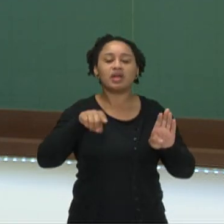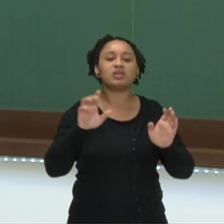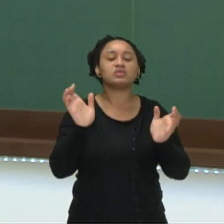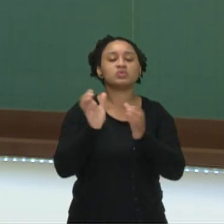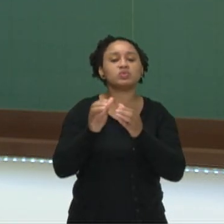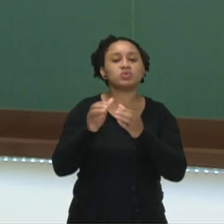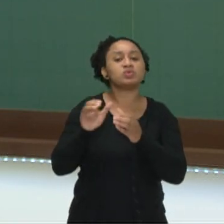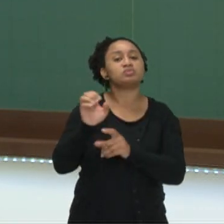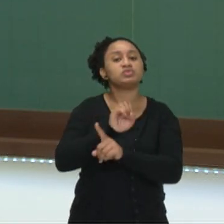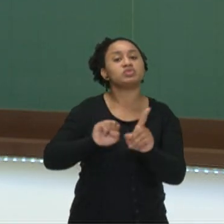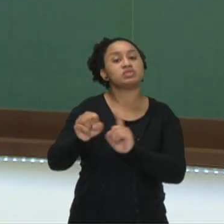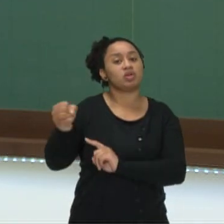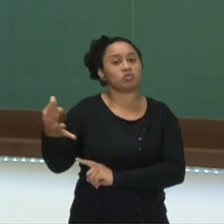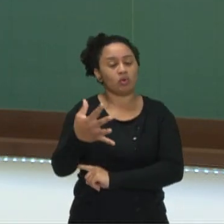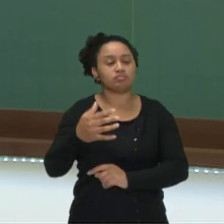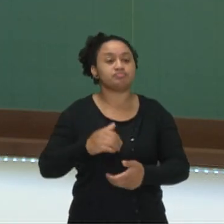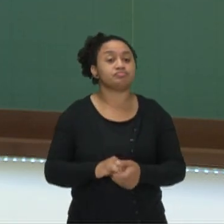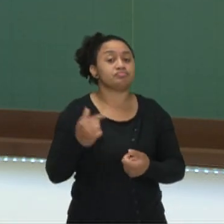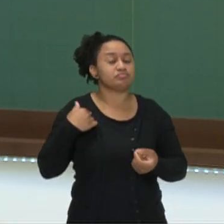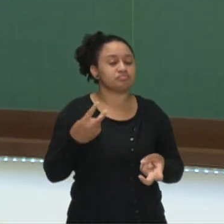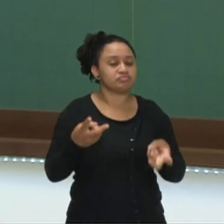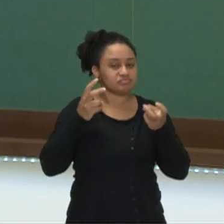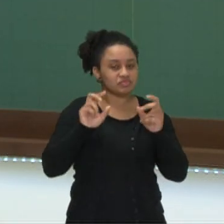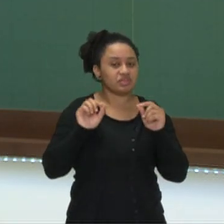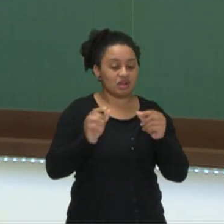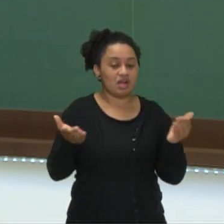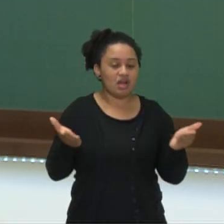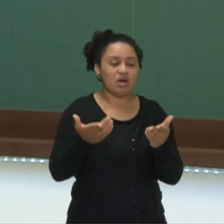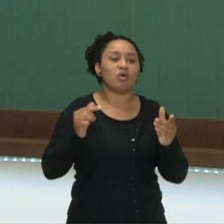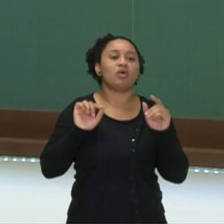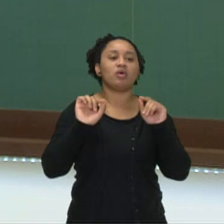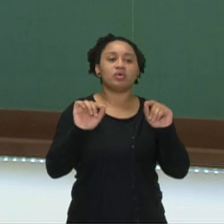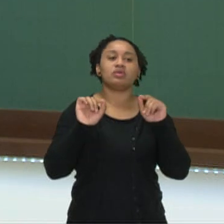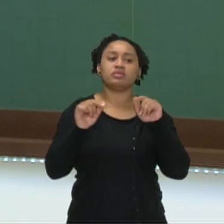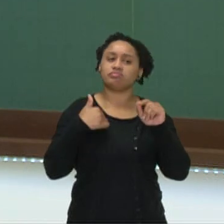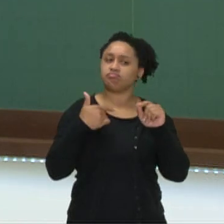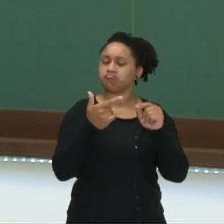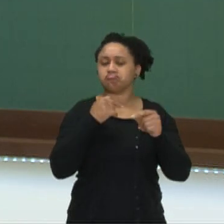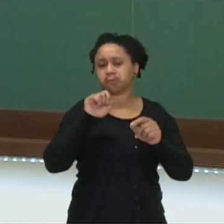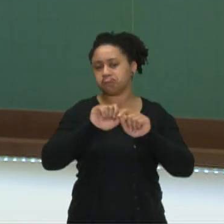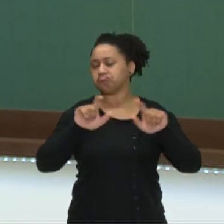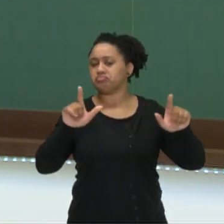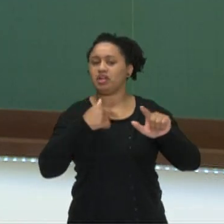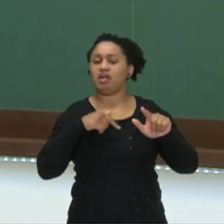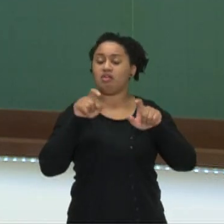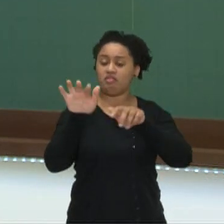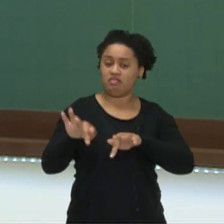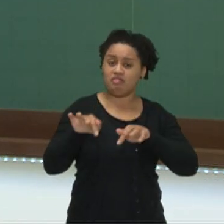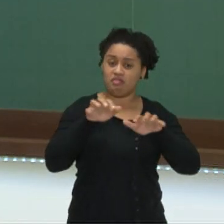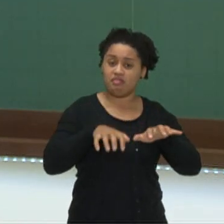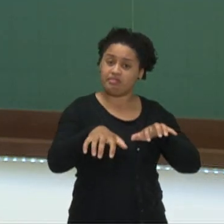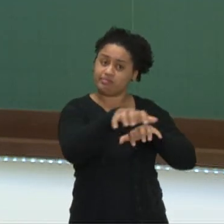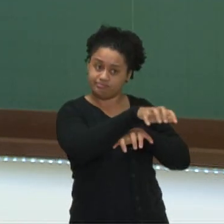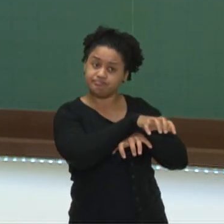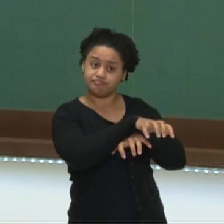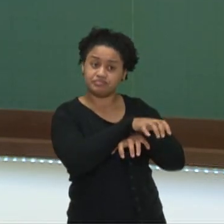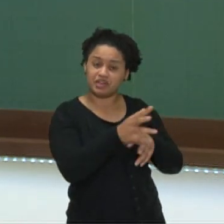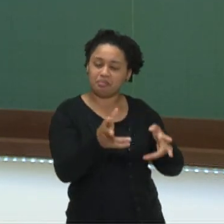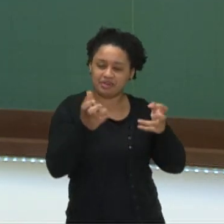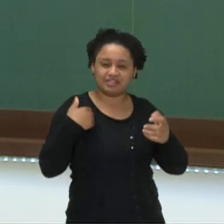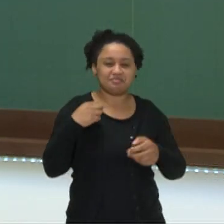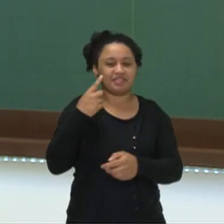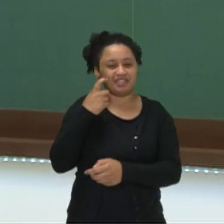grupo social. Olha só, agora a gente está rompendo com a lógica feudal, pessoal. Olha que interessante analisar